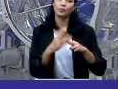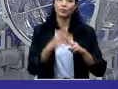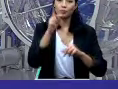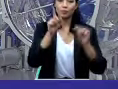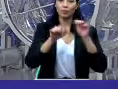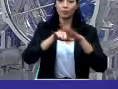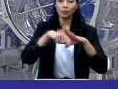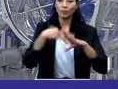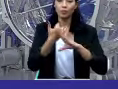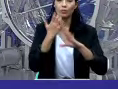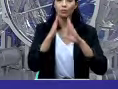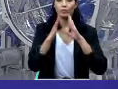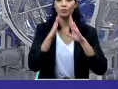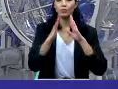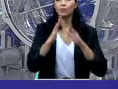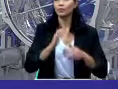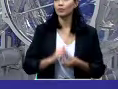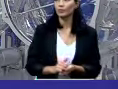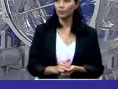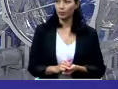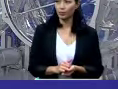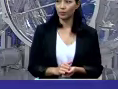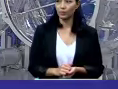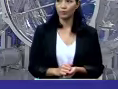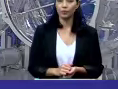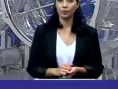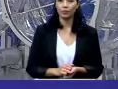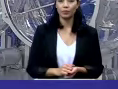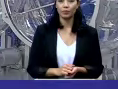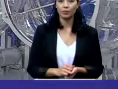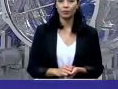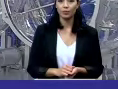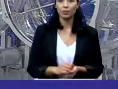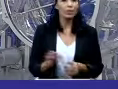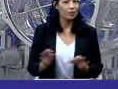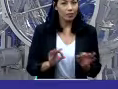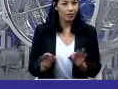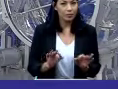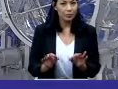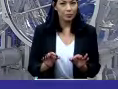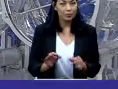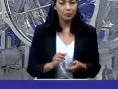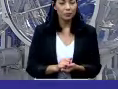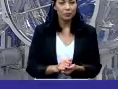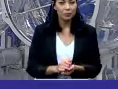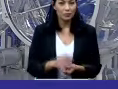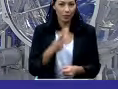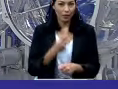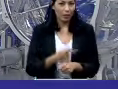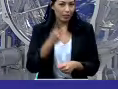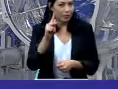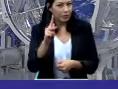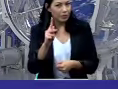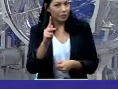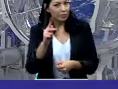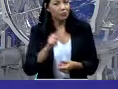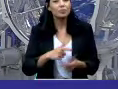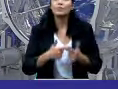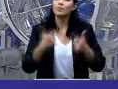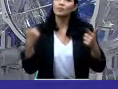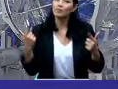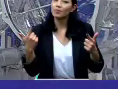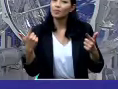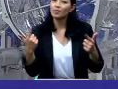Rede TV, no YouTube e no Facebook. E aí, estão preparados? Será que esse prêmio sai hoje? Será que você está com